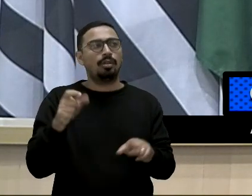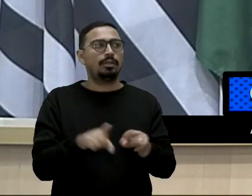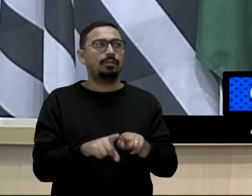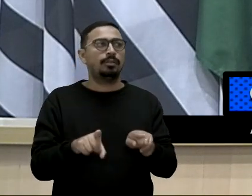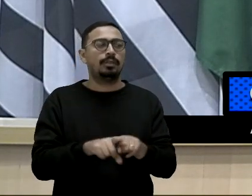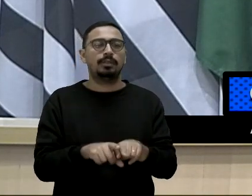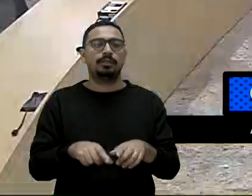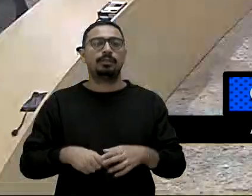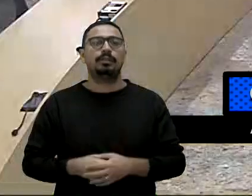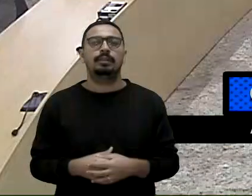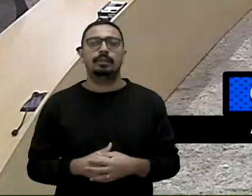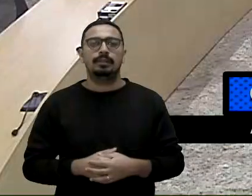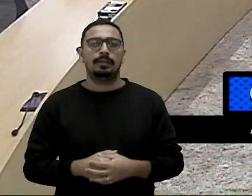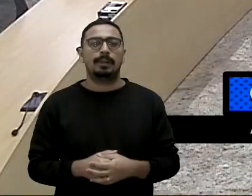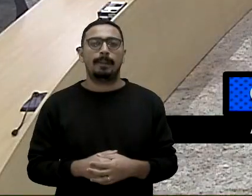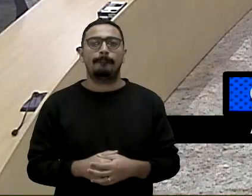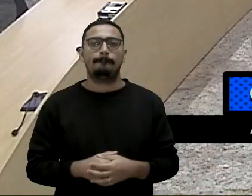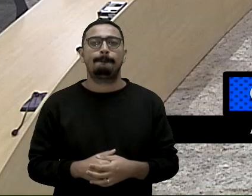isso.